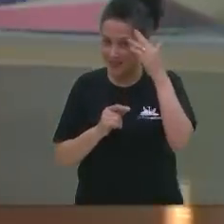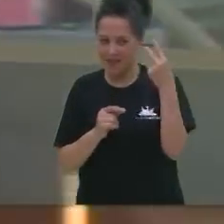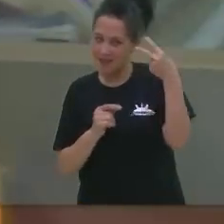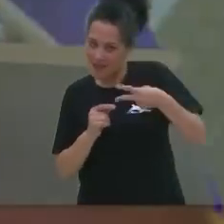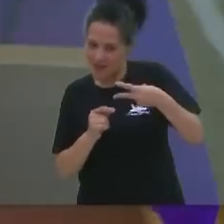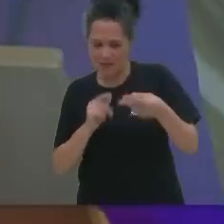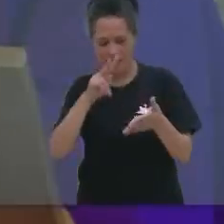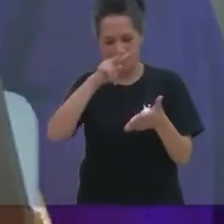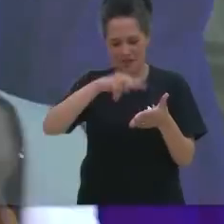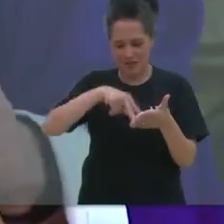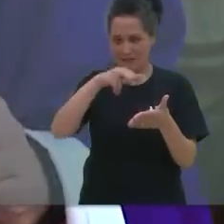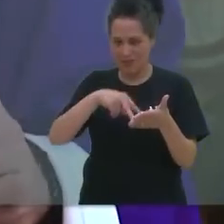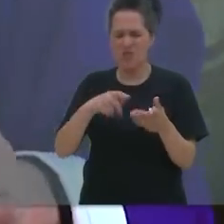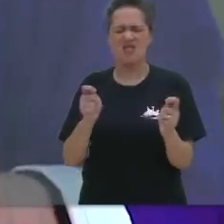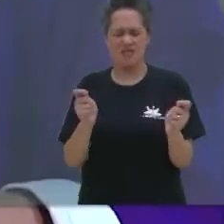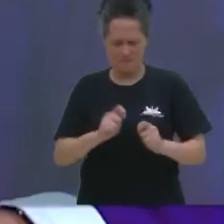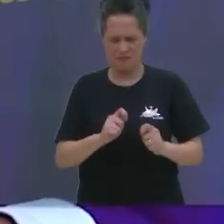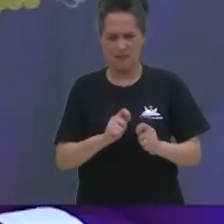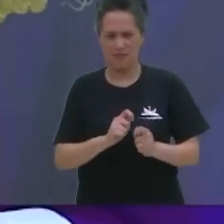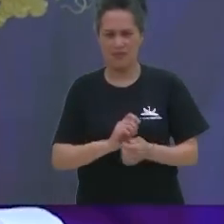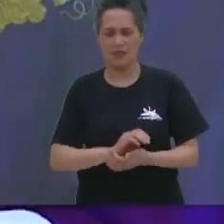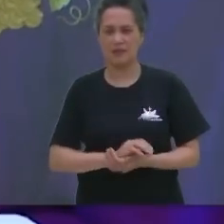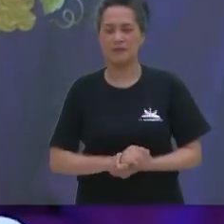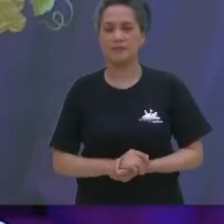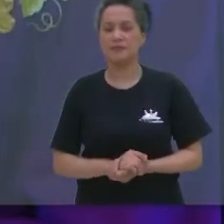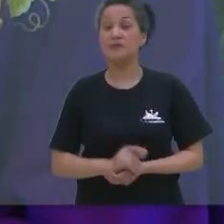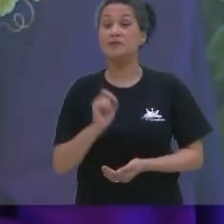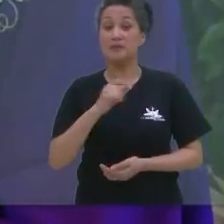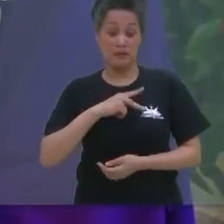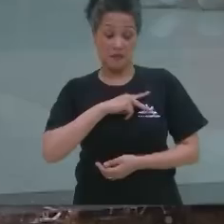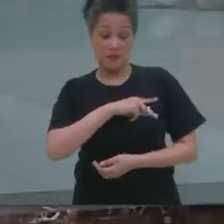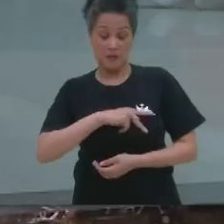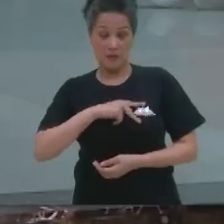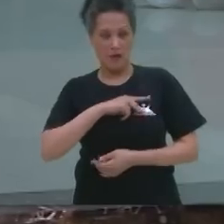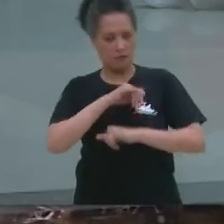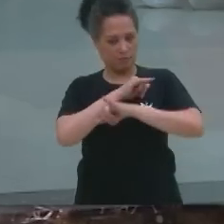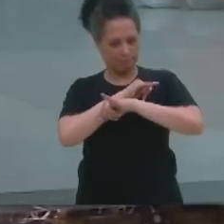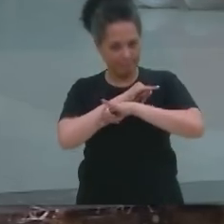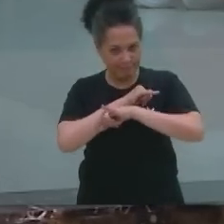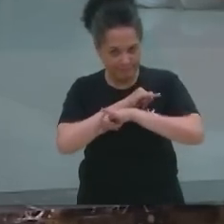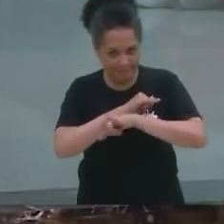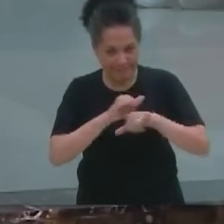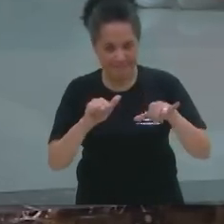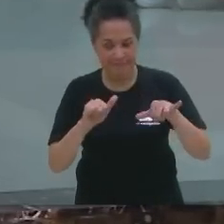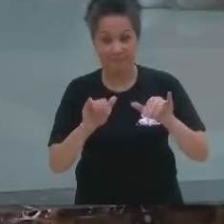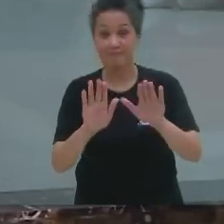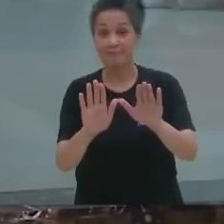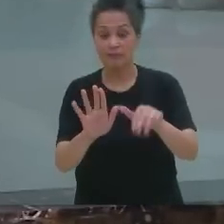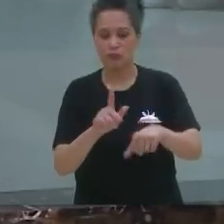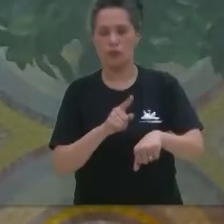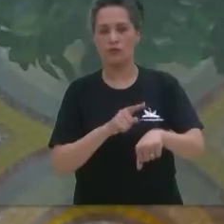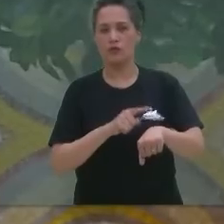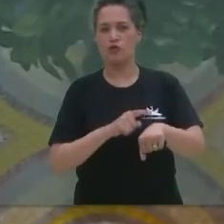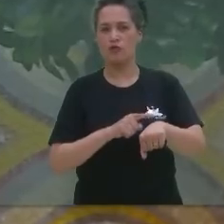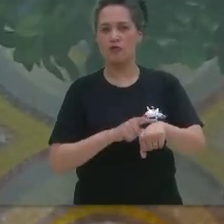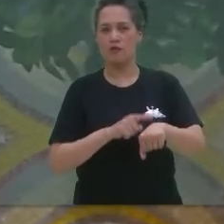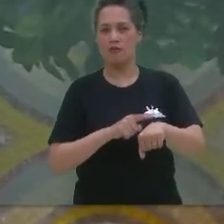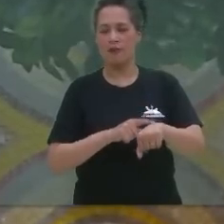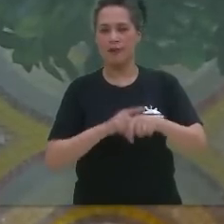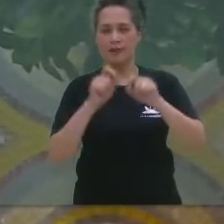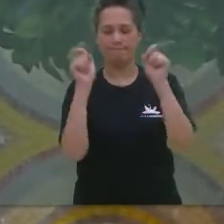segunda leitura que Paulo vai dizer: é hora de